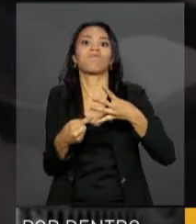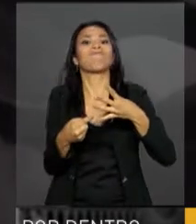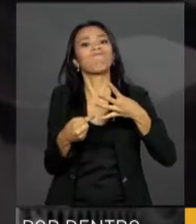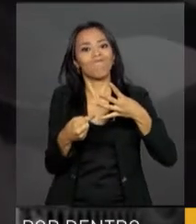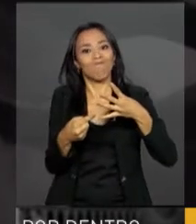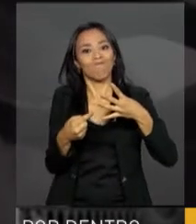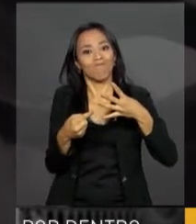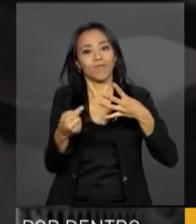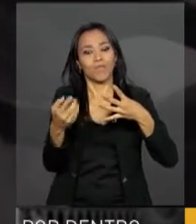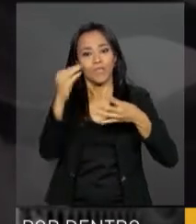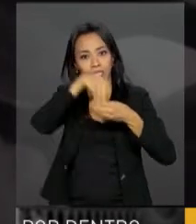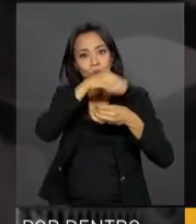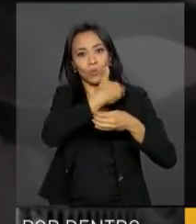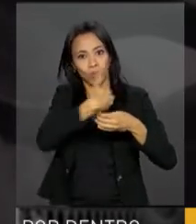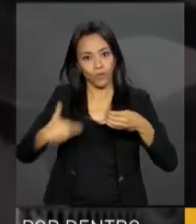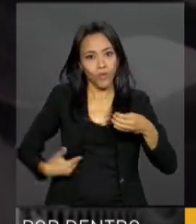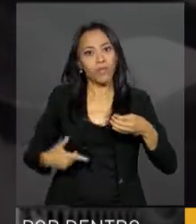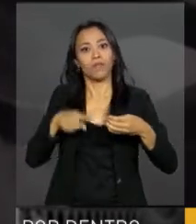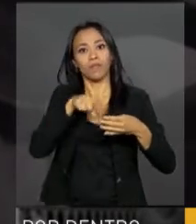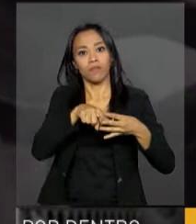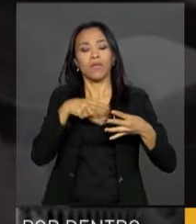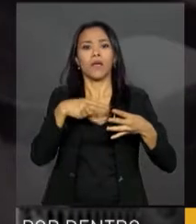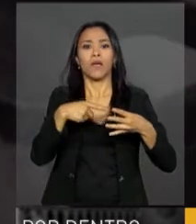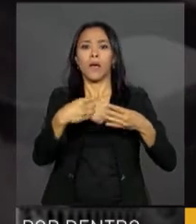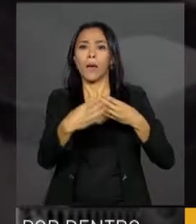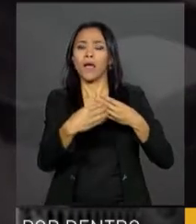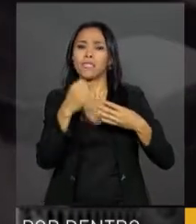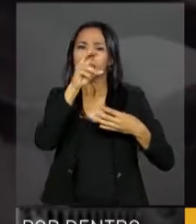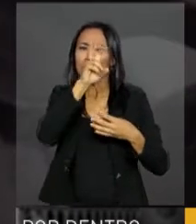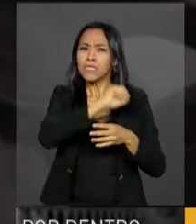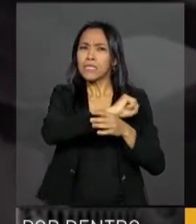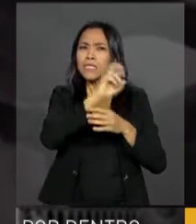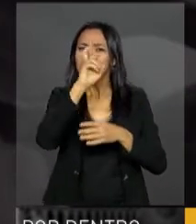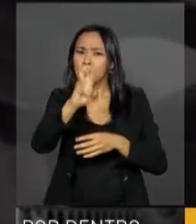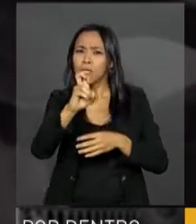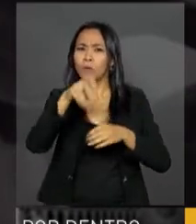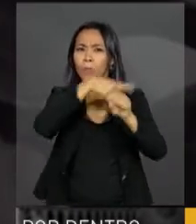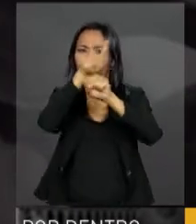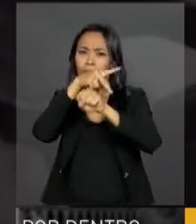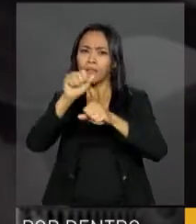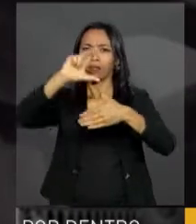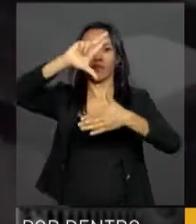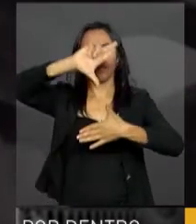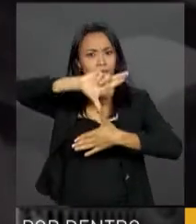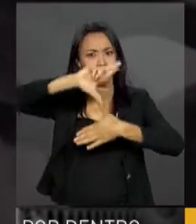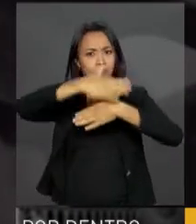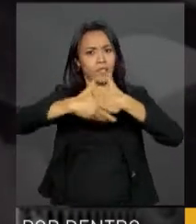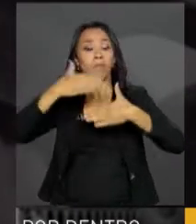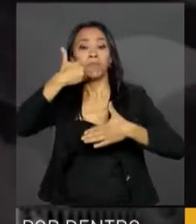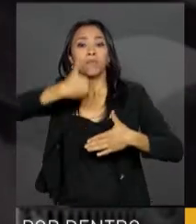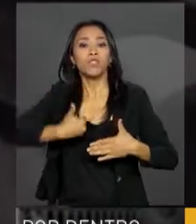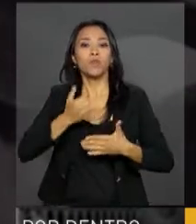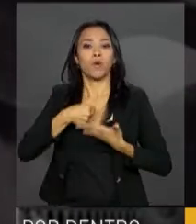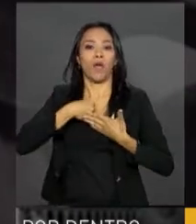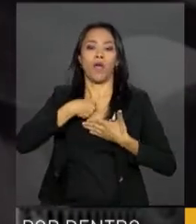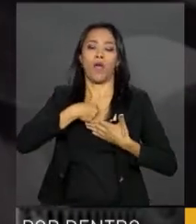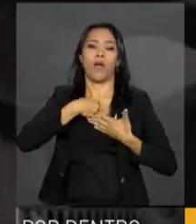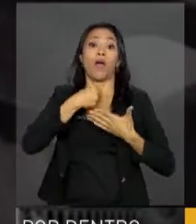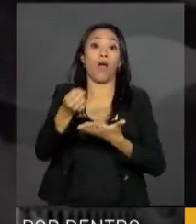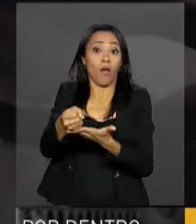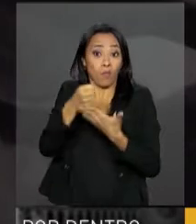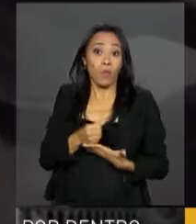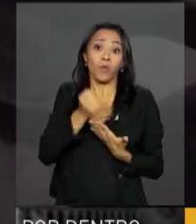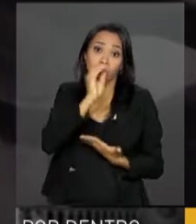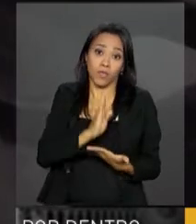que eles pedem a nossa colaboração. Né? 5 países da América Latina já pediram auxílio brasileiro. Outros países europeus